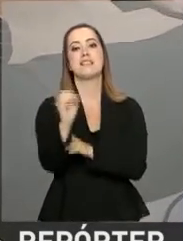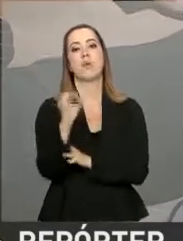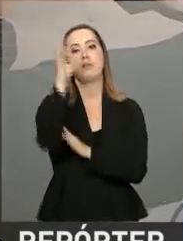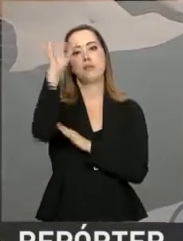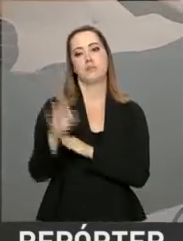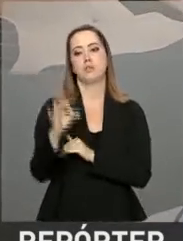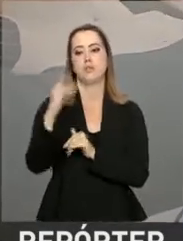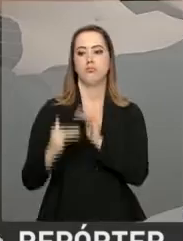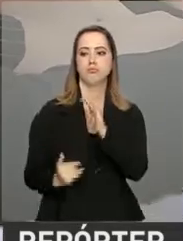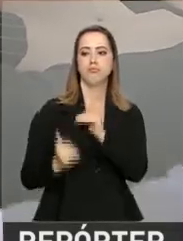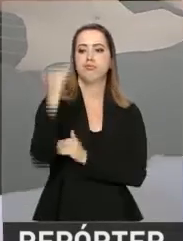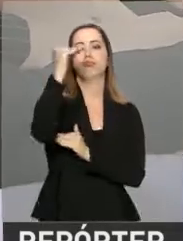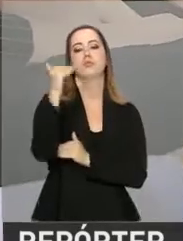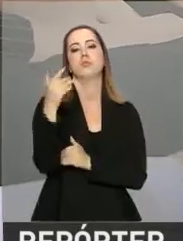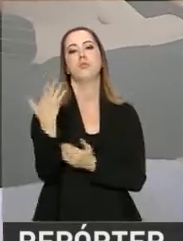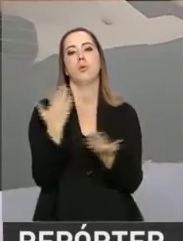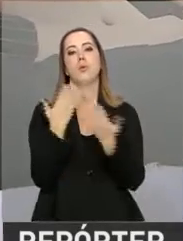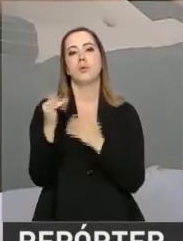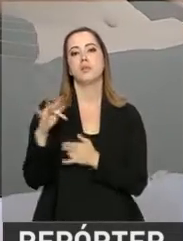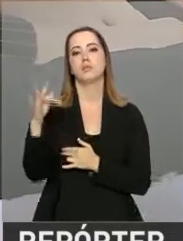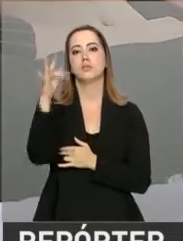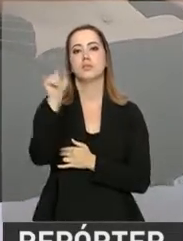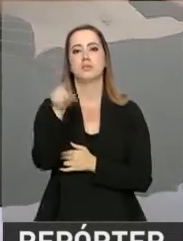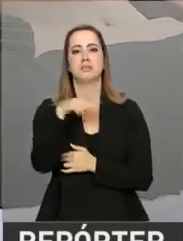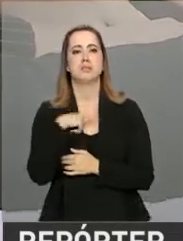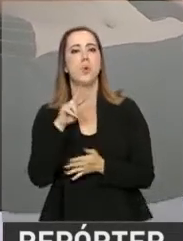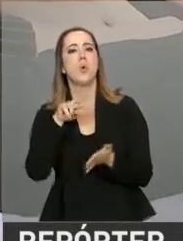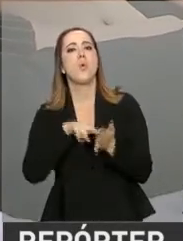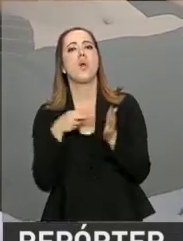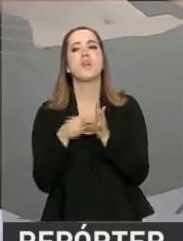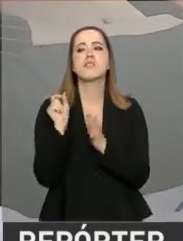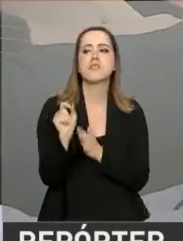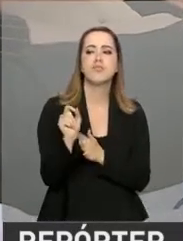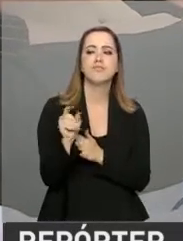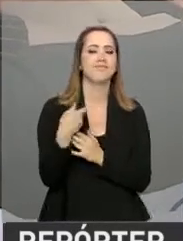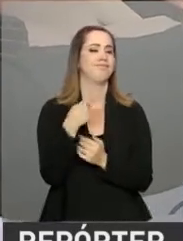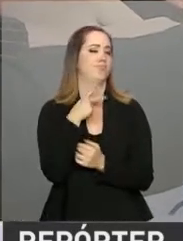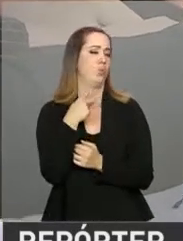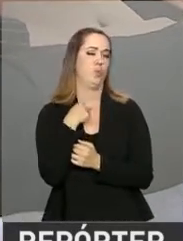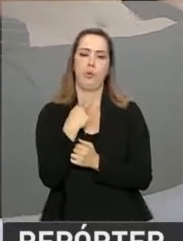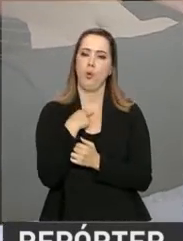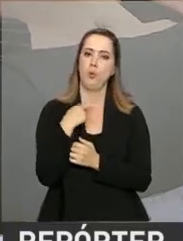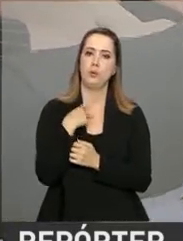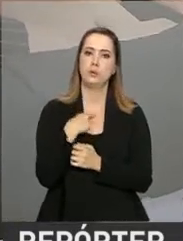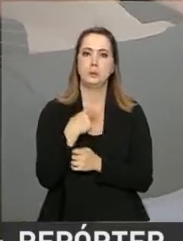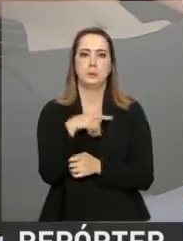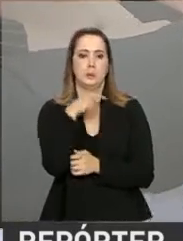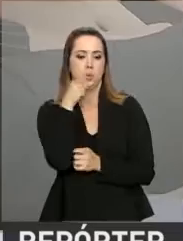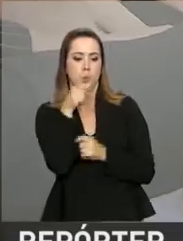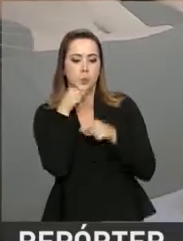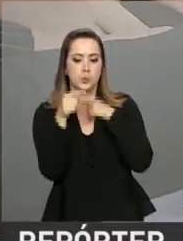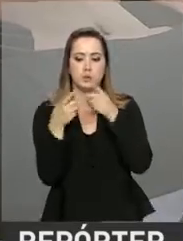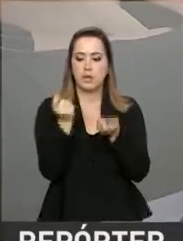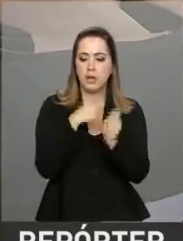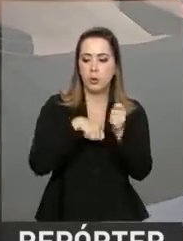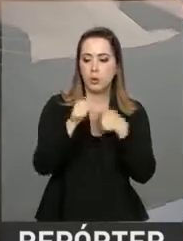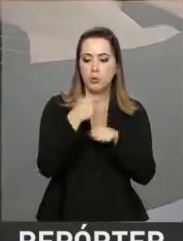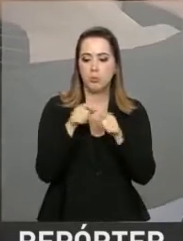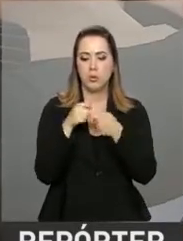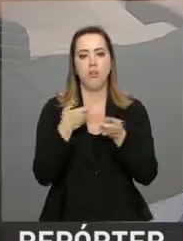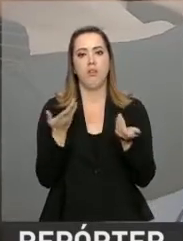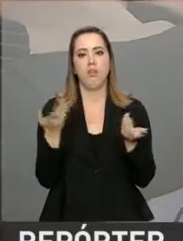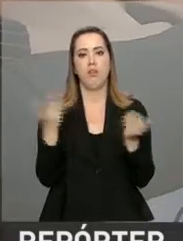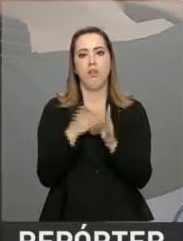acima da inflação o consenso é que isto é insustentável gerou a desconfiança na economia atividade econômica caindo